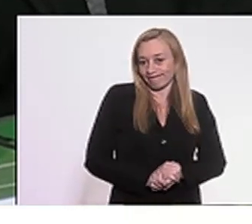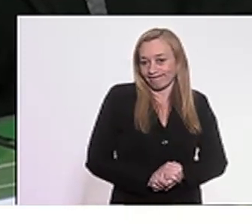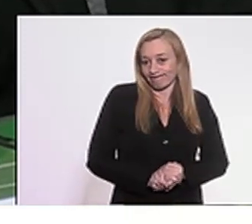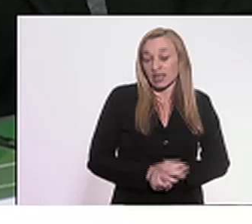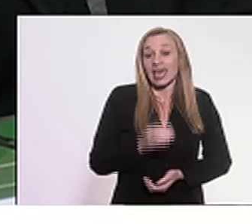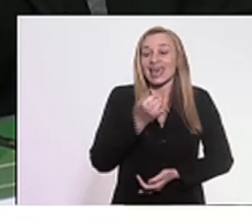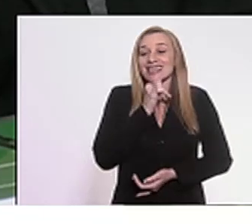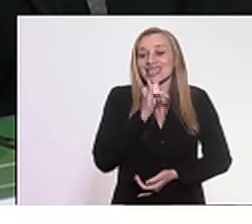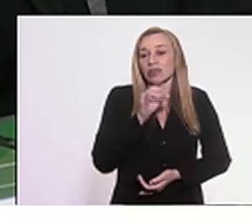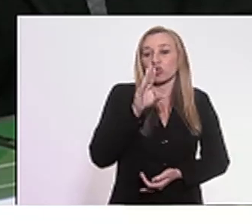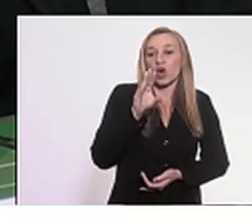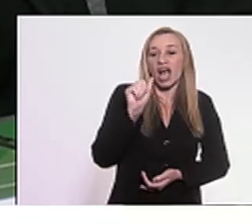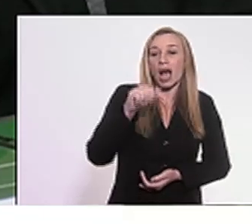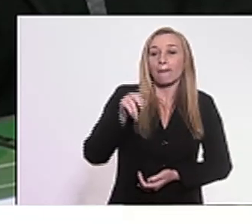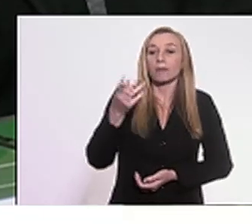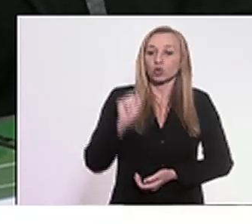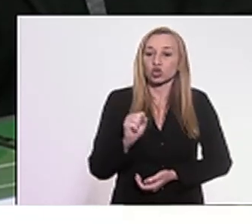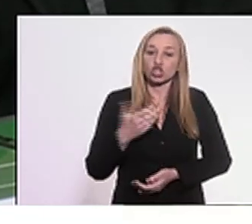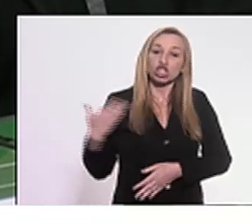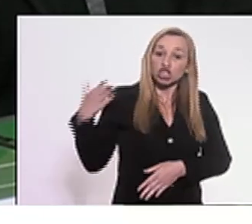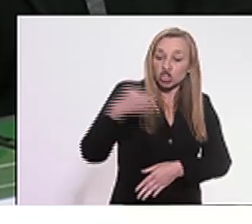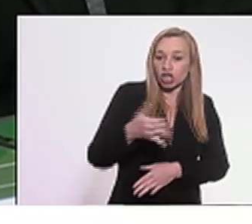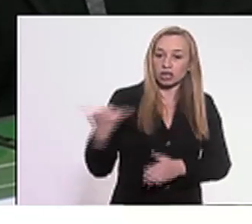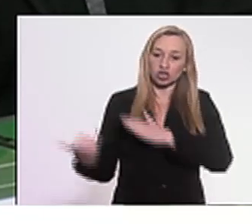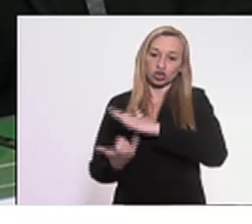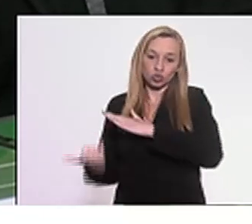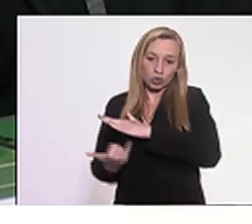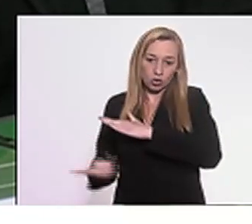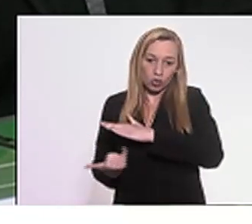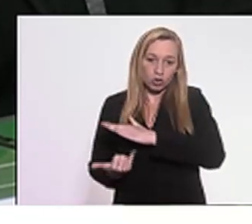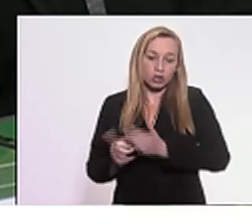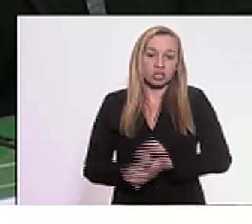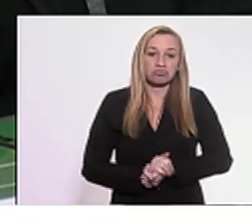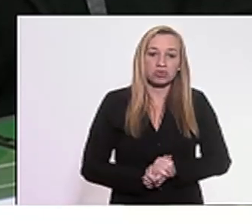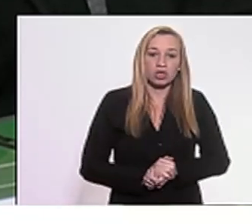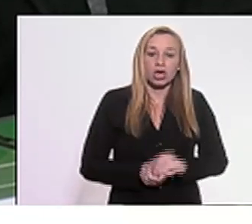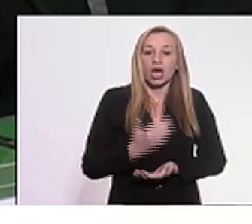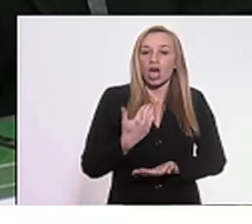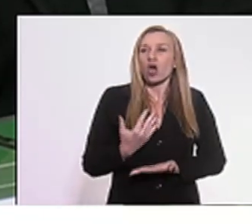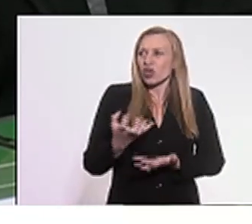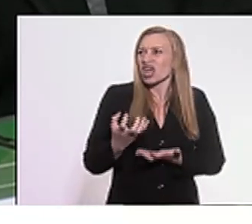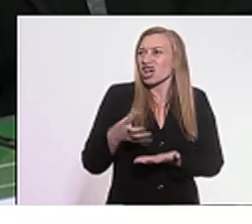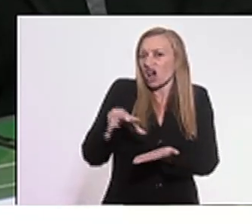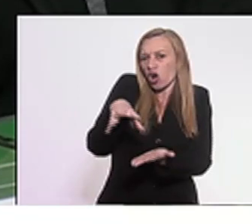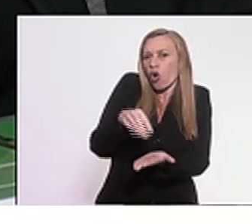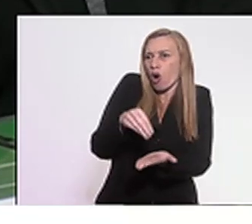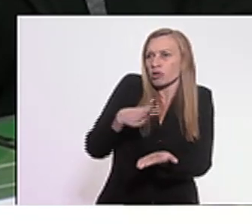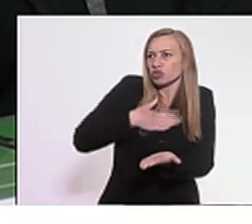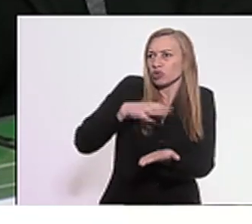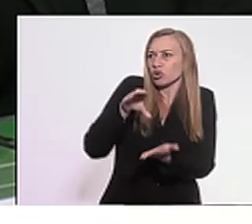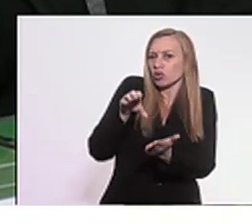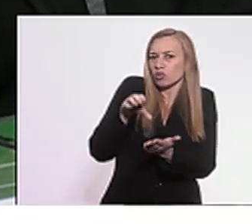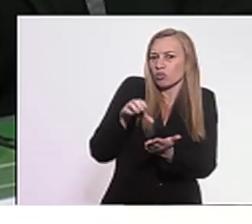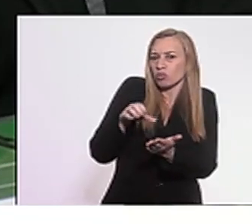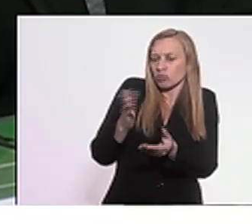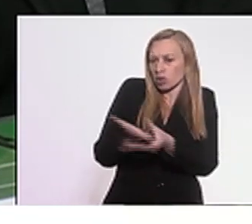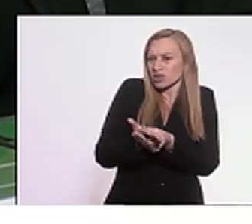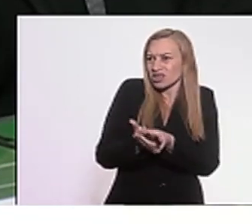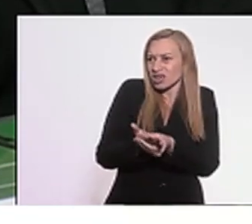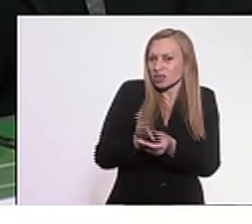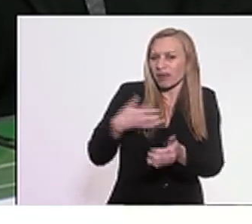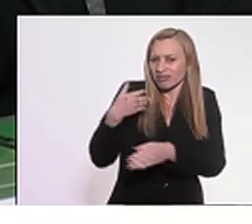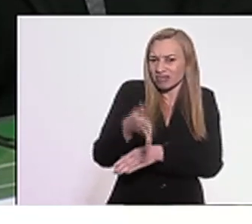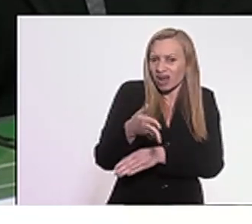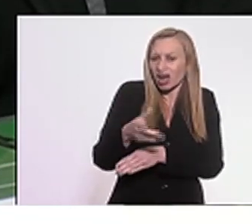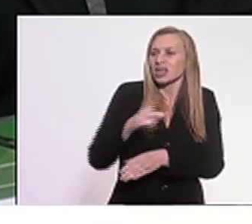chega nas instituições, corregedorias, eu queria a cópia do meu processo administrativo para entrar com recurso.